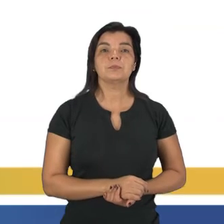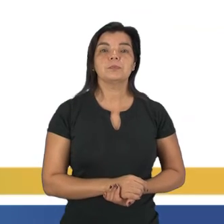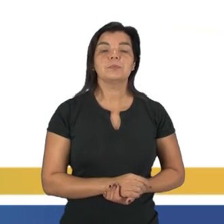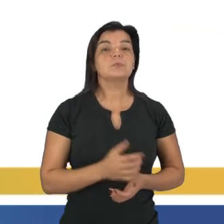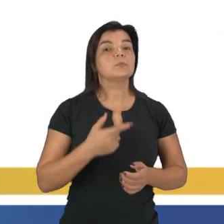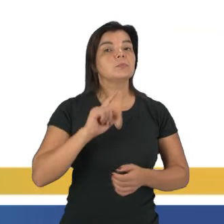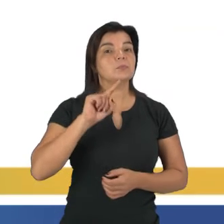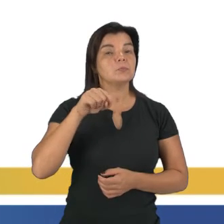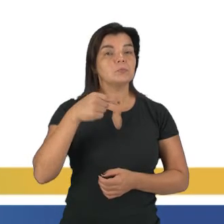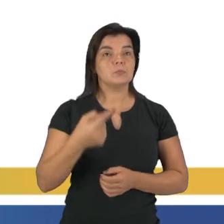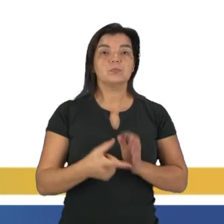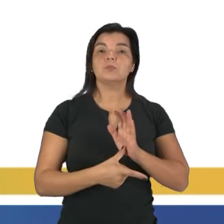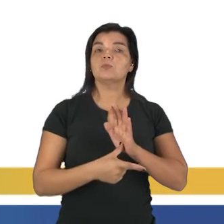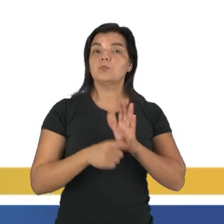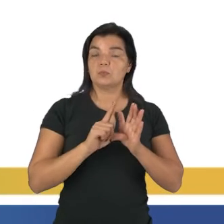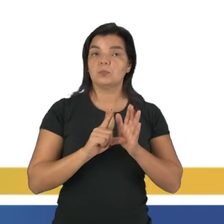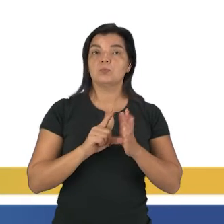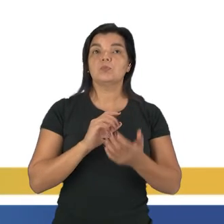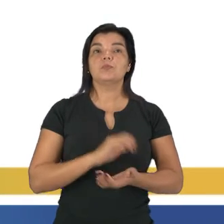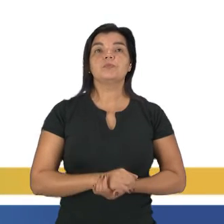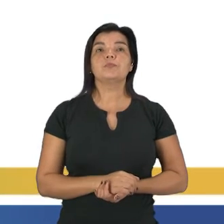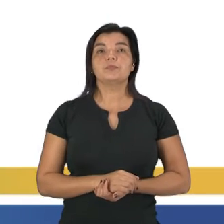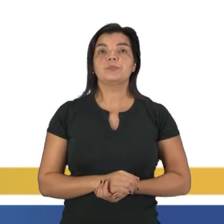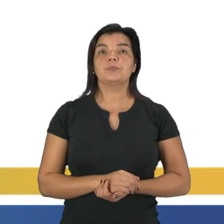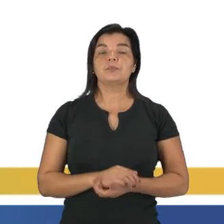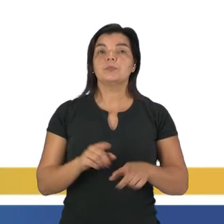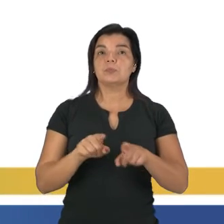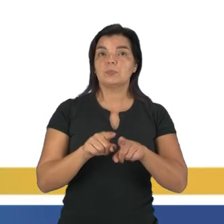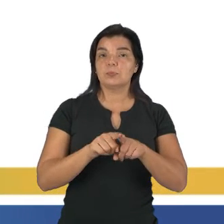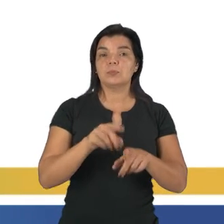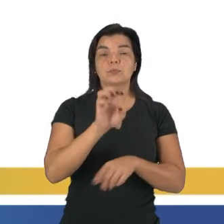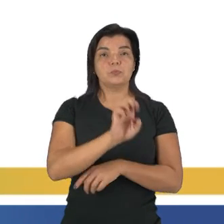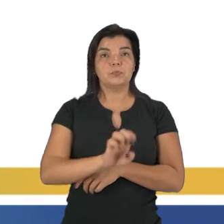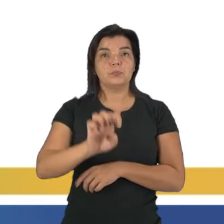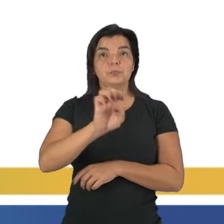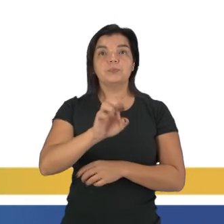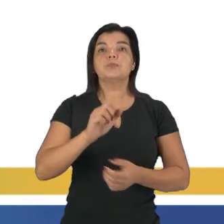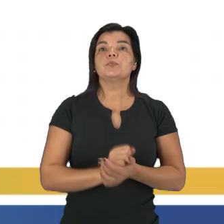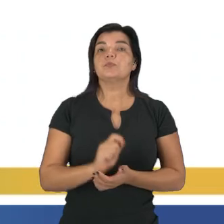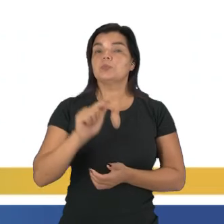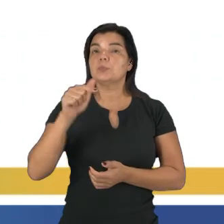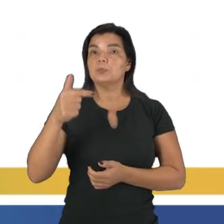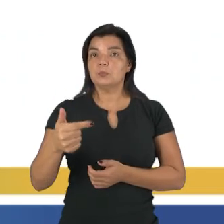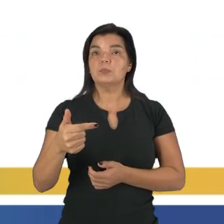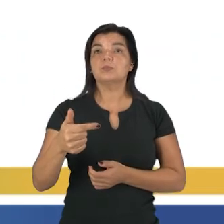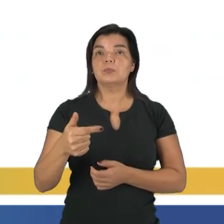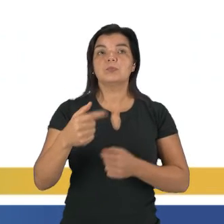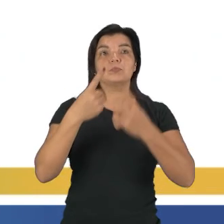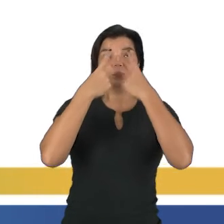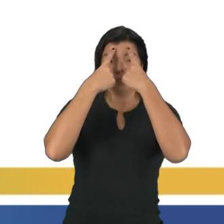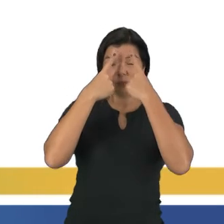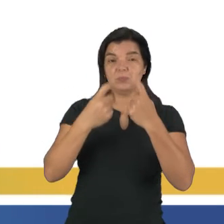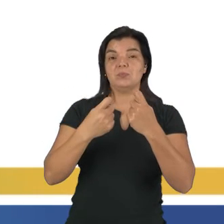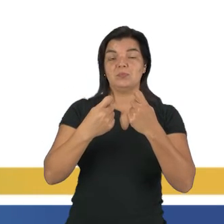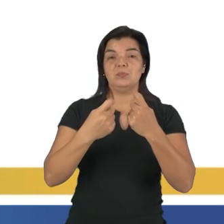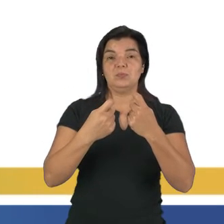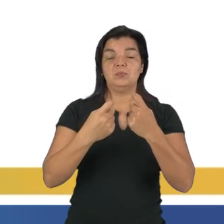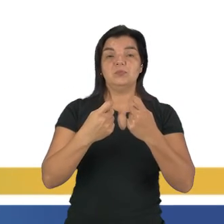Muito antes que essa diáspora dos europeus, uma outra